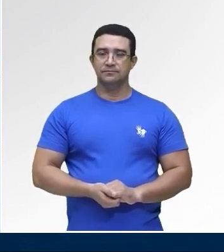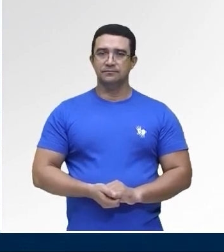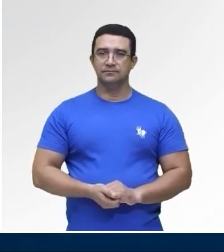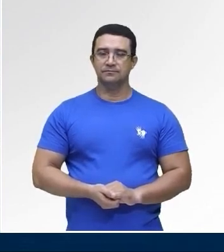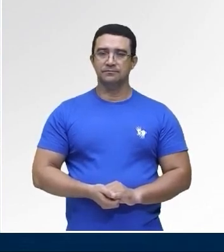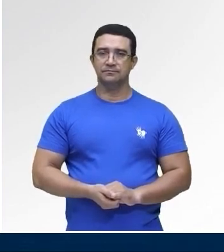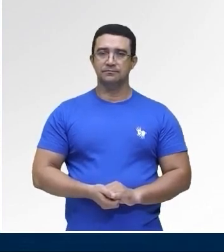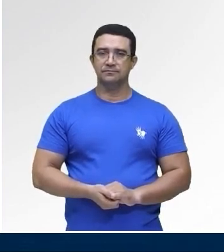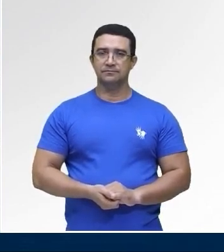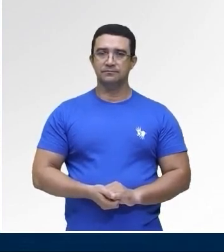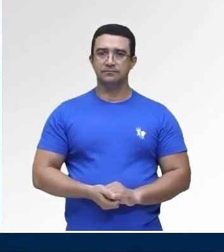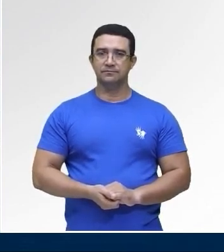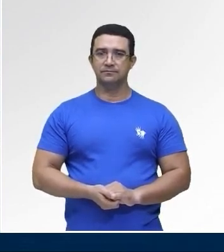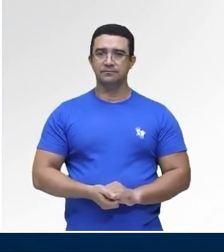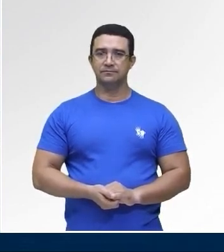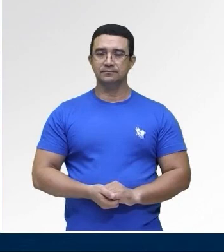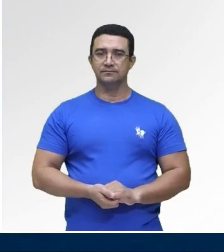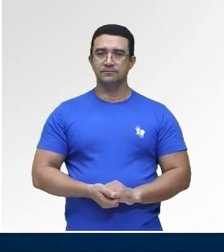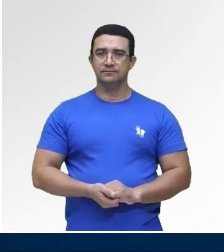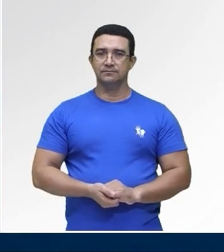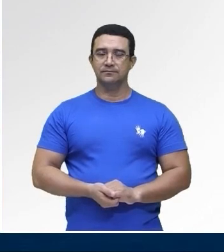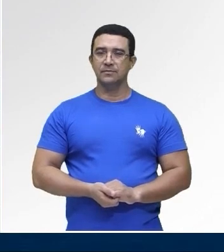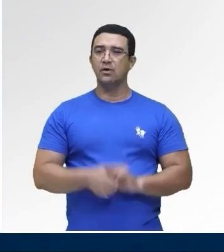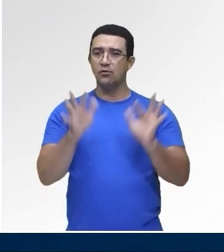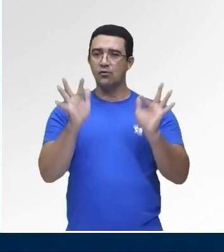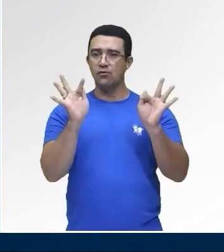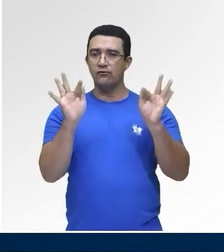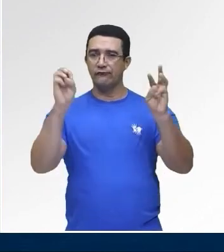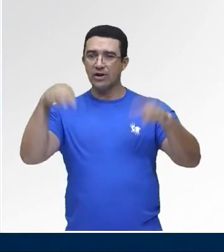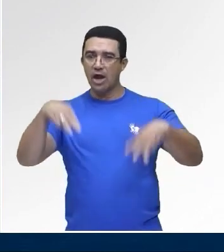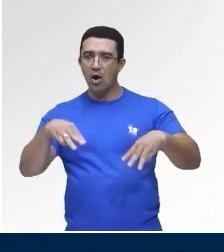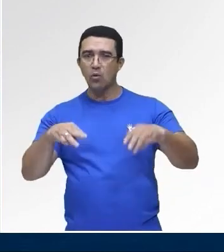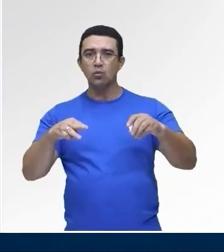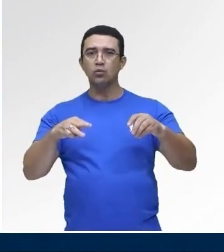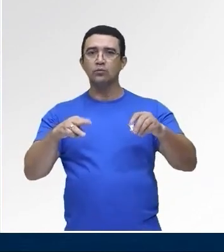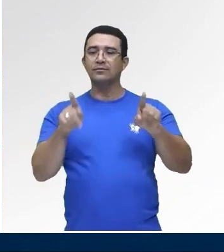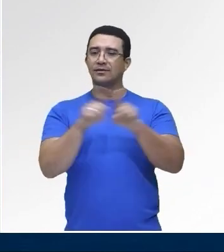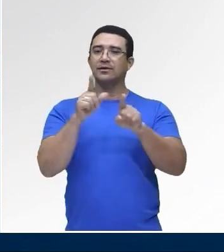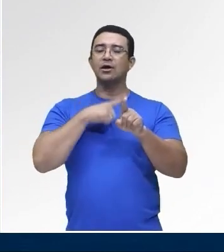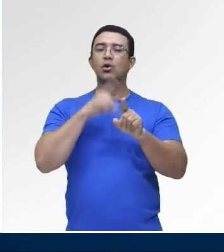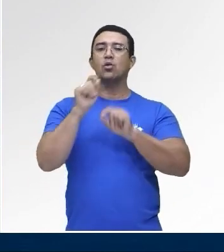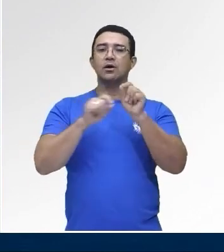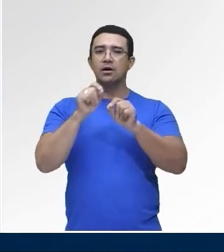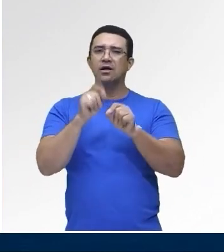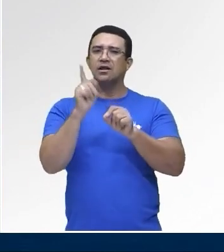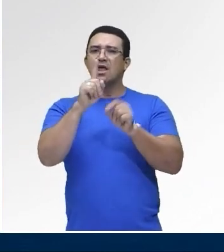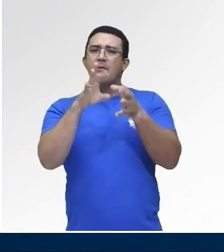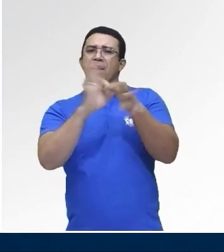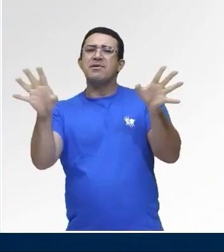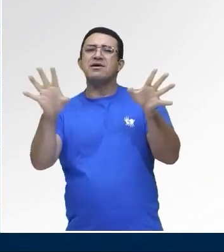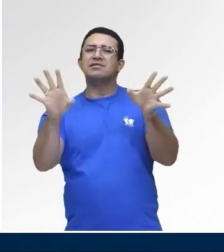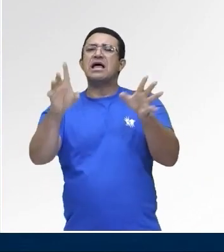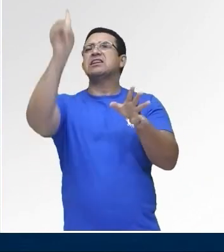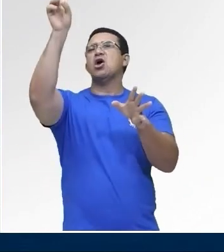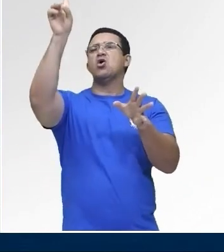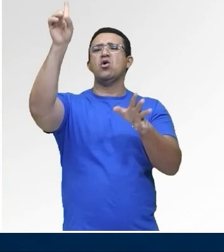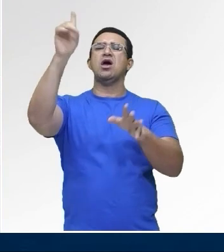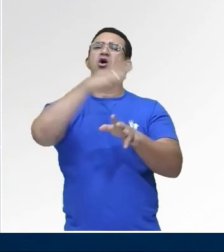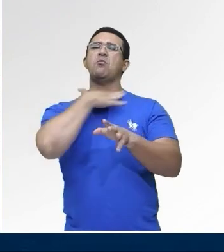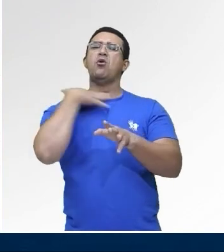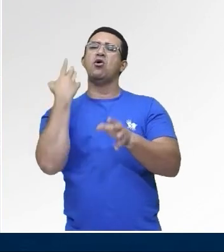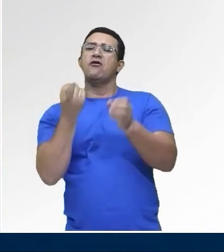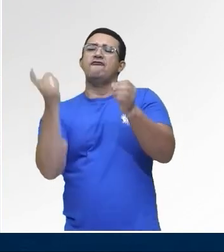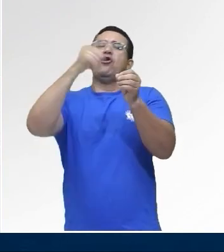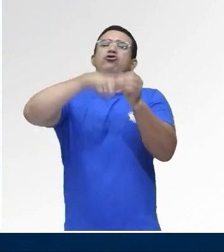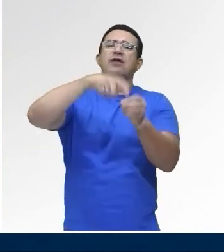Na última estrofe, nós temos Não permita, Deus, que eu morra sem que eu volte para